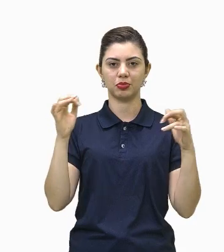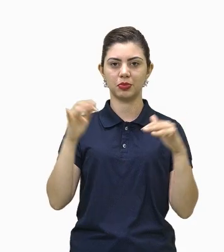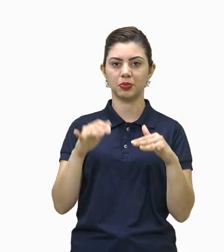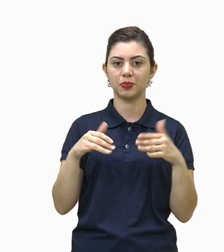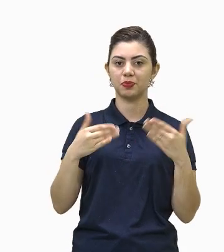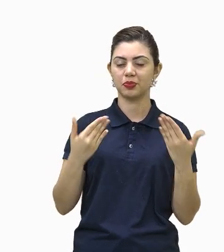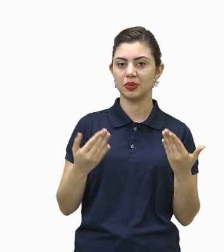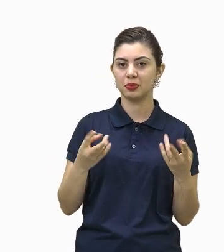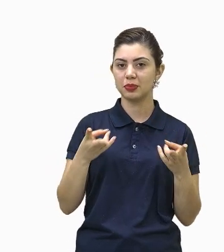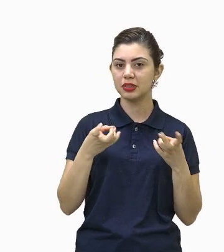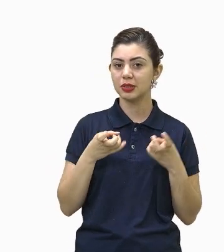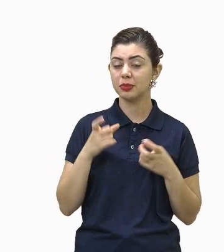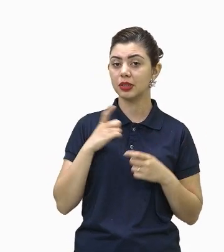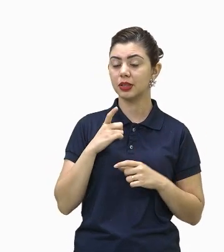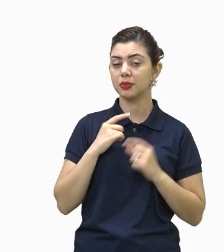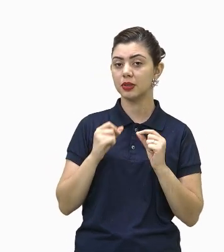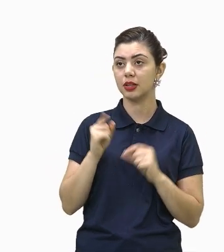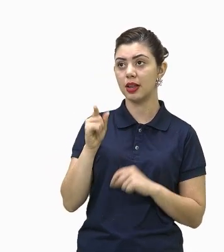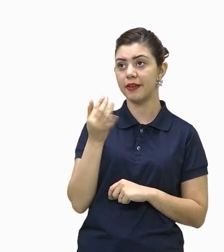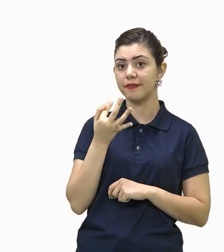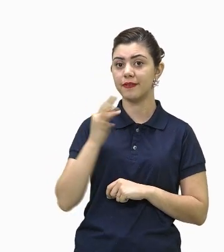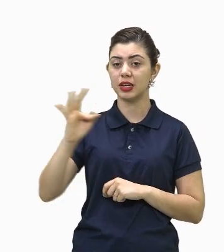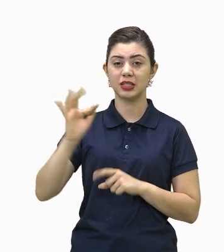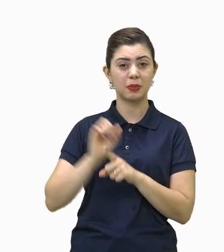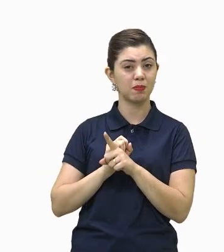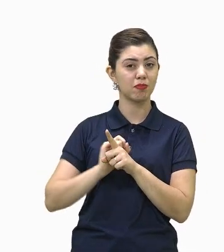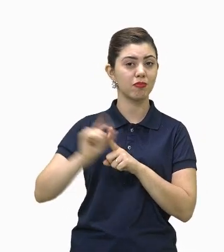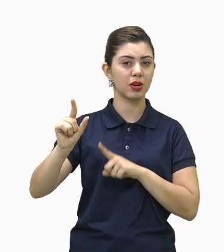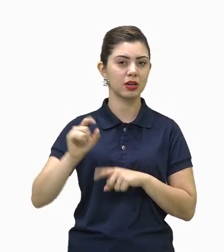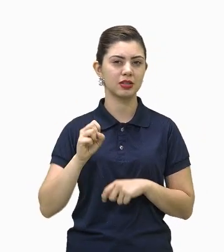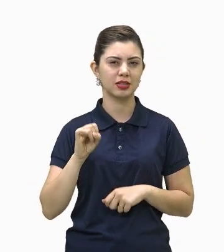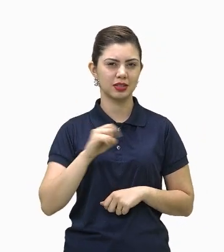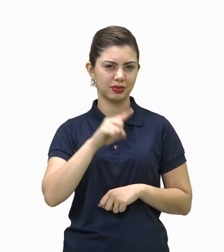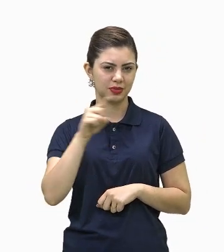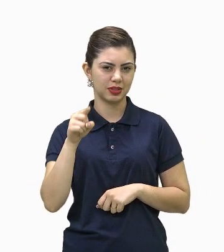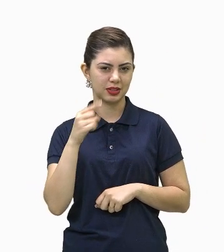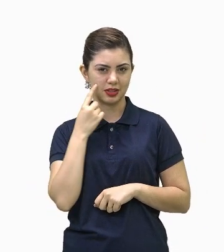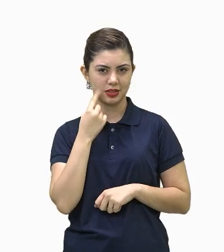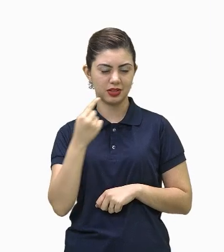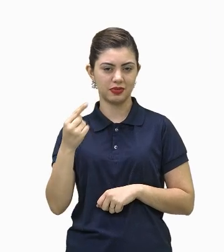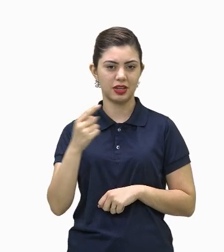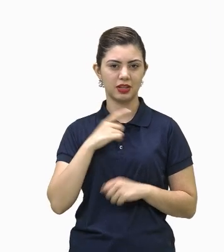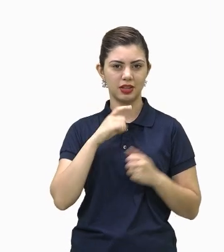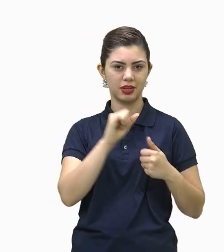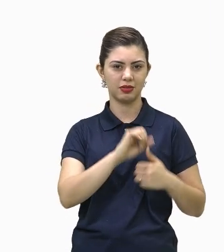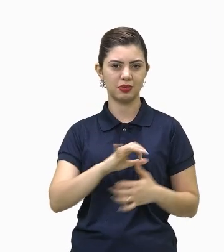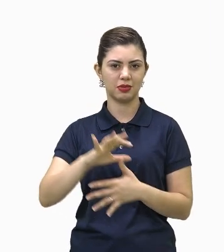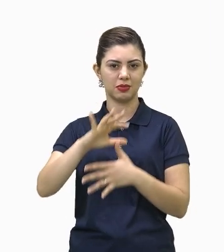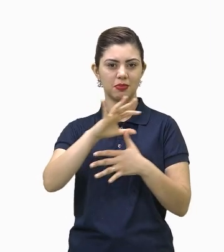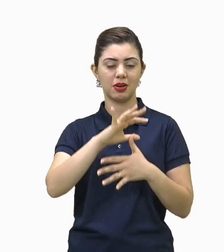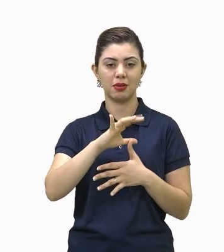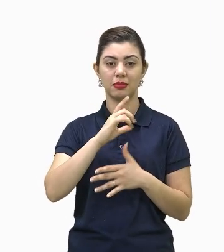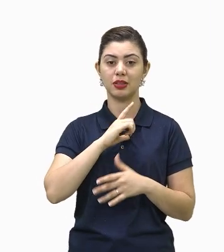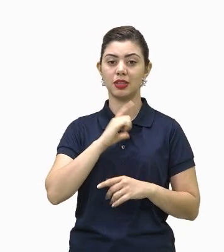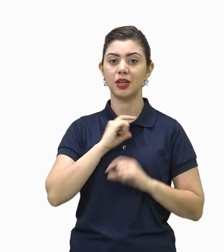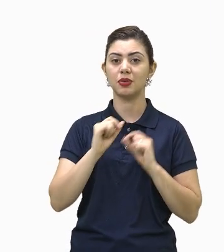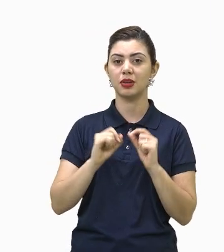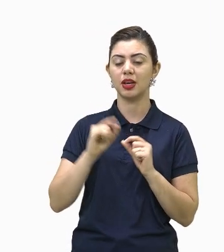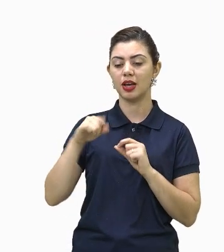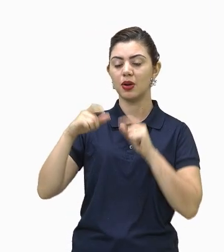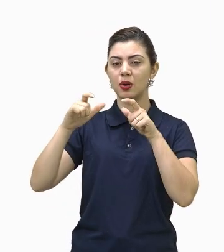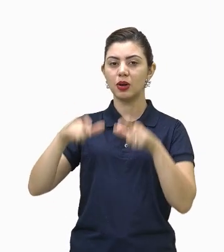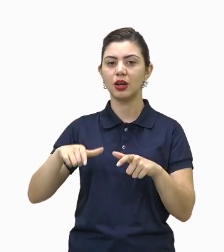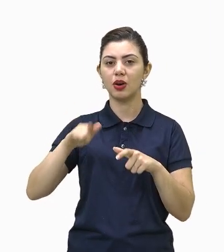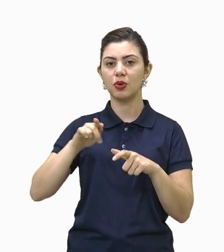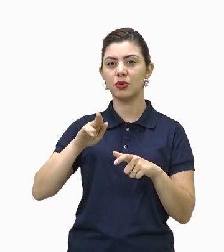essa expulsão, então, aí, dos franceses. E se vocês olharem, então, no mapa, nós temos, né, aqui a Guiana Francesa. Quando eles